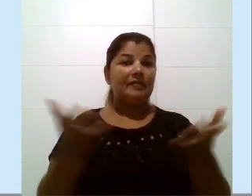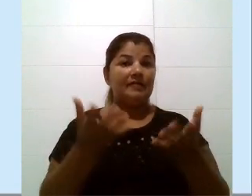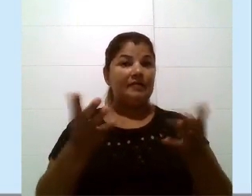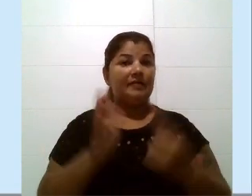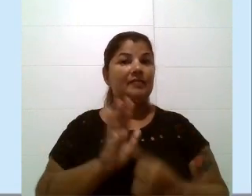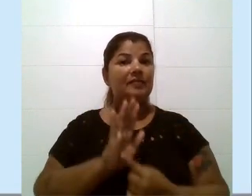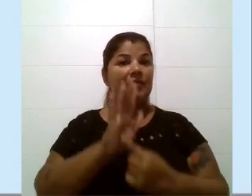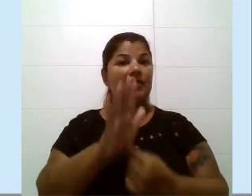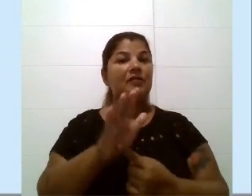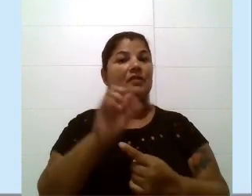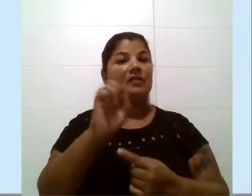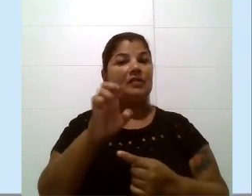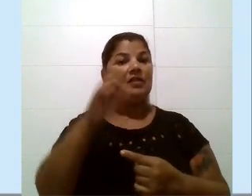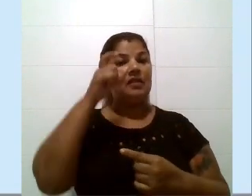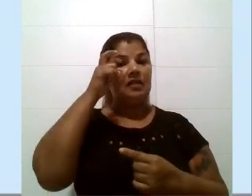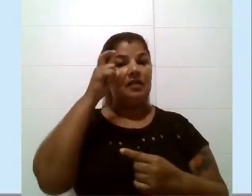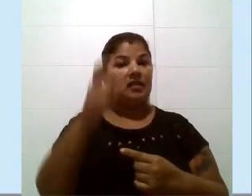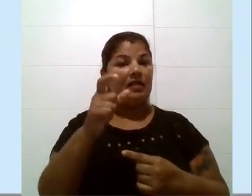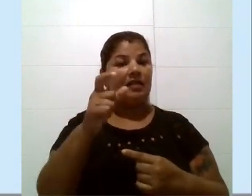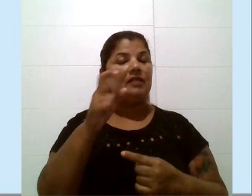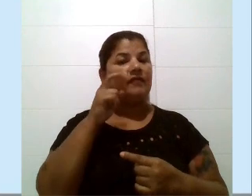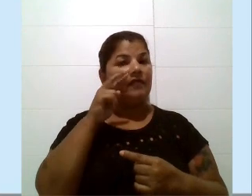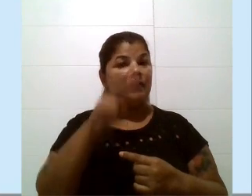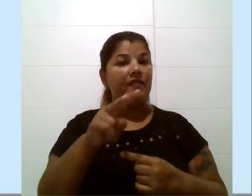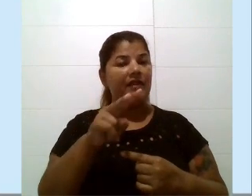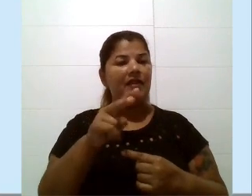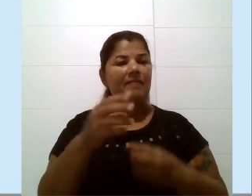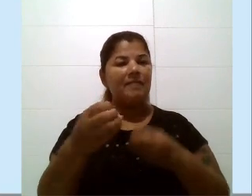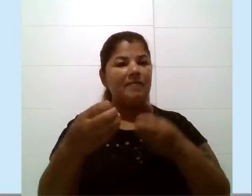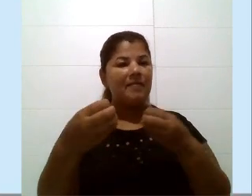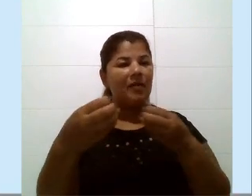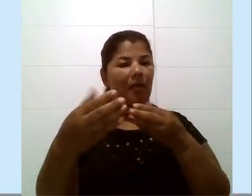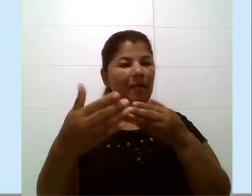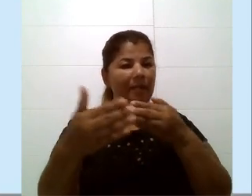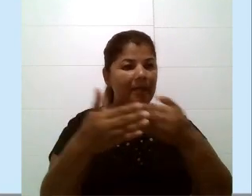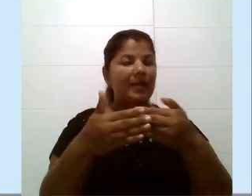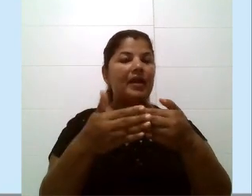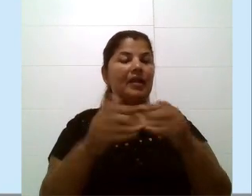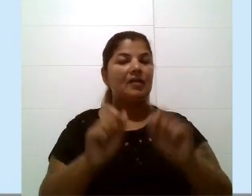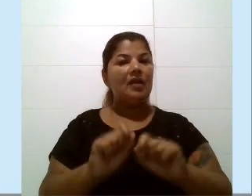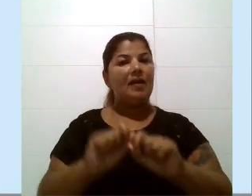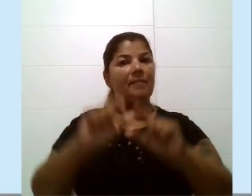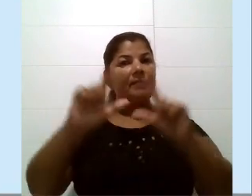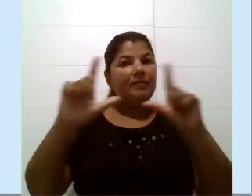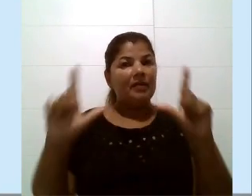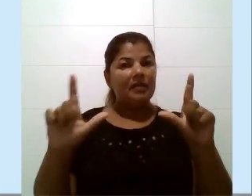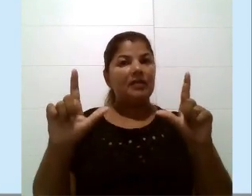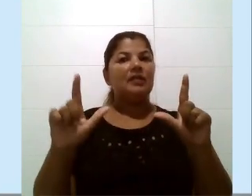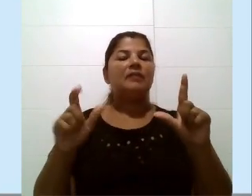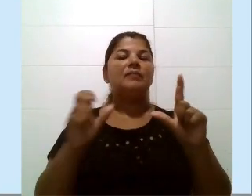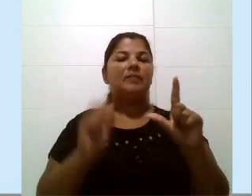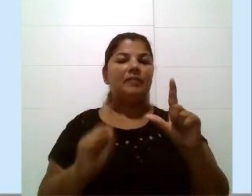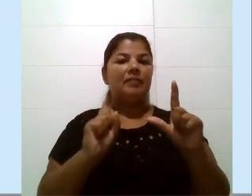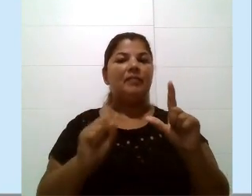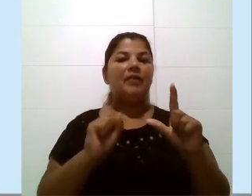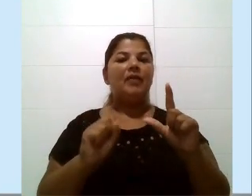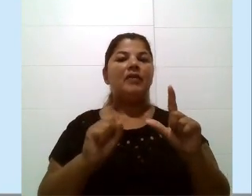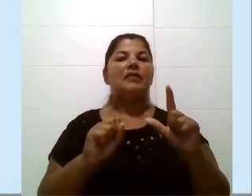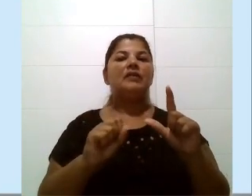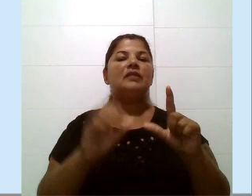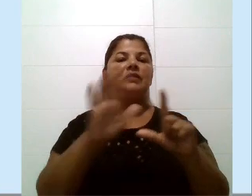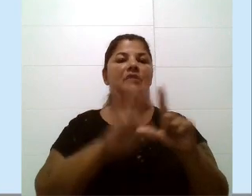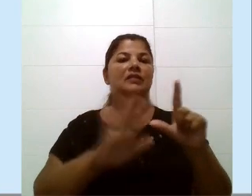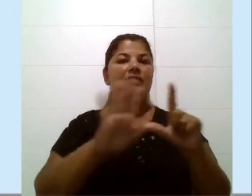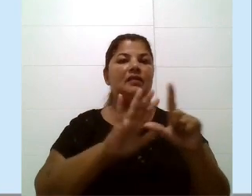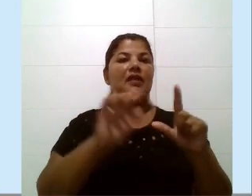interesse em ver mais de perto, em conseguir abrir, ampliar mais essa imagem, você pode acessar a plataforma Ava, tá? E